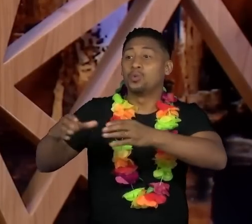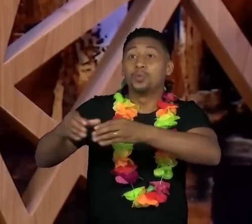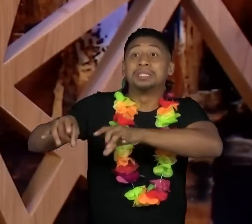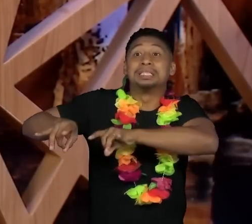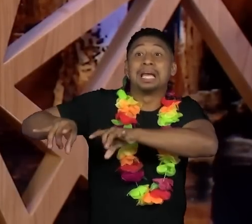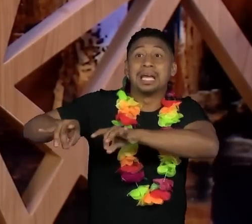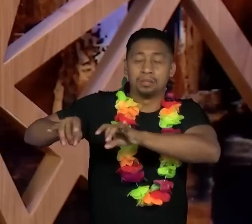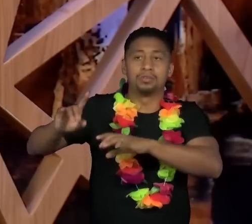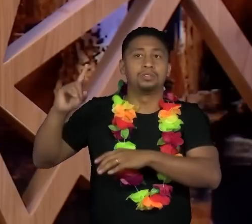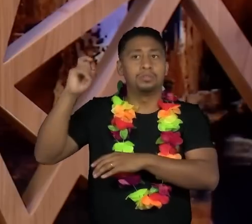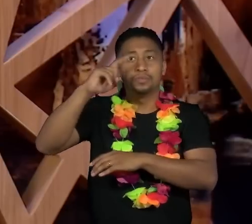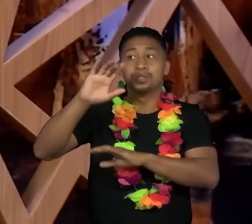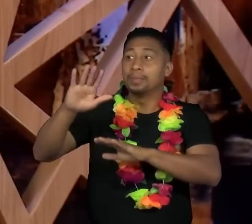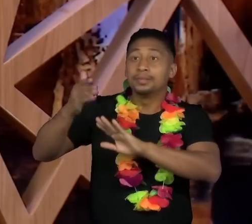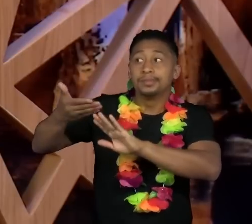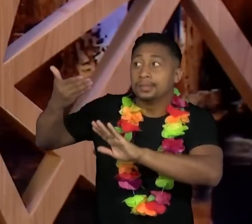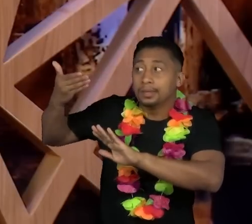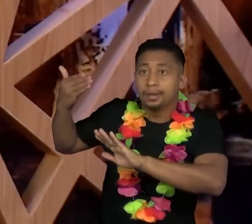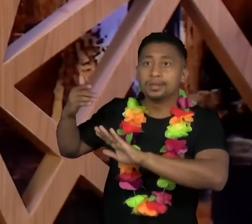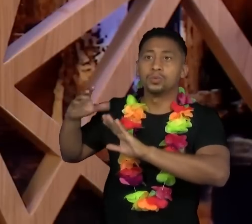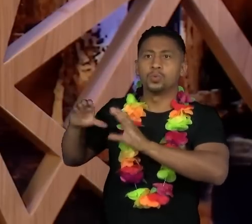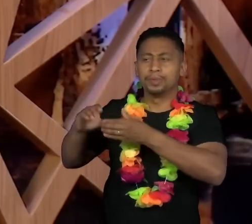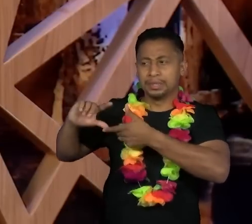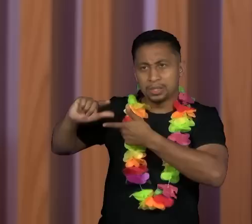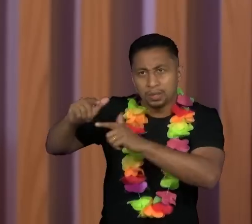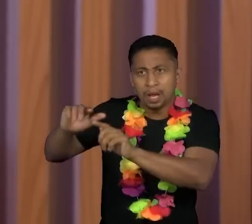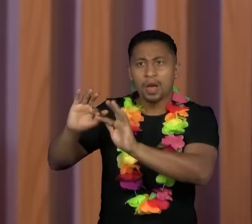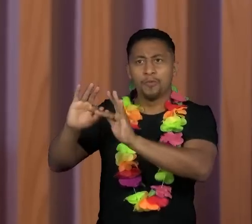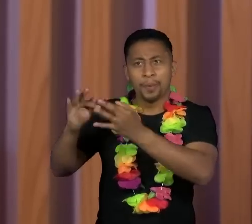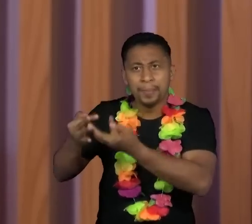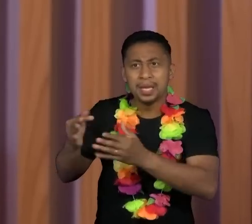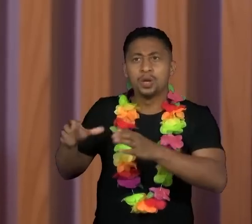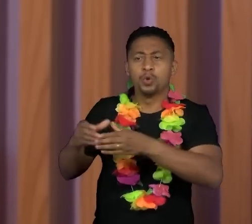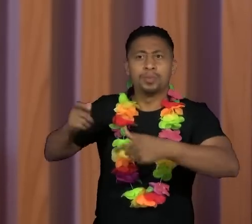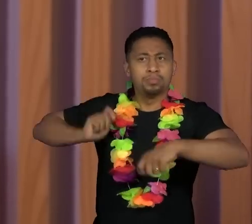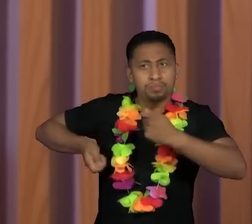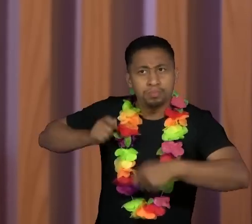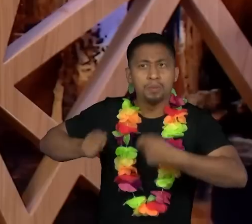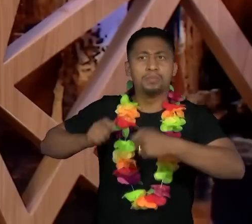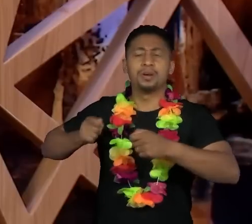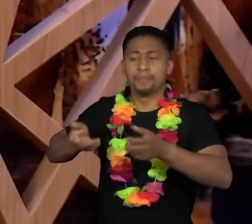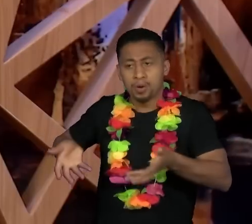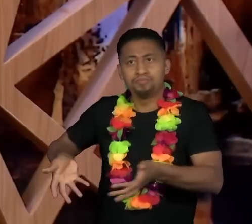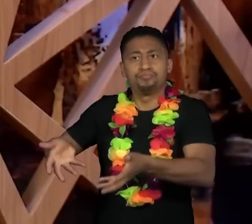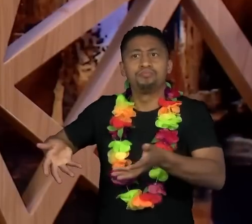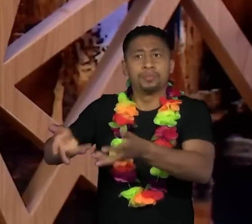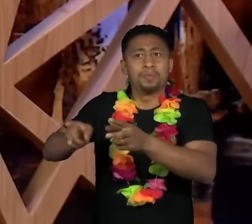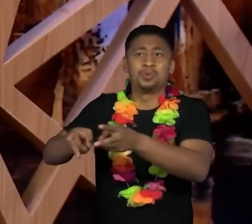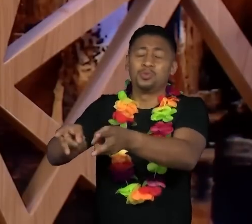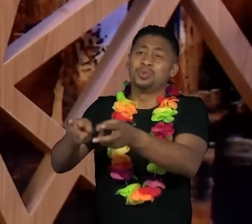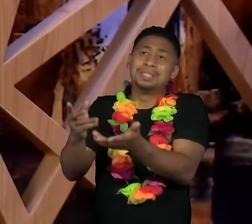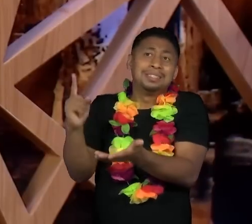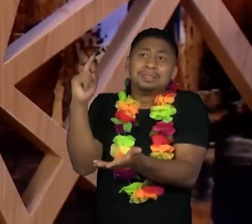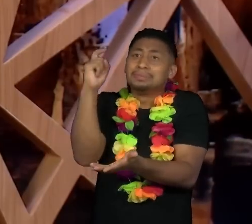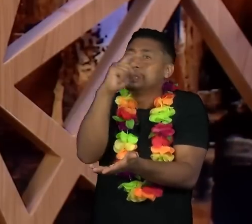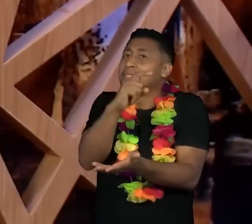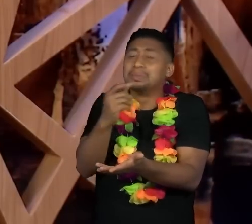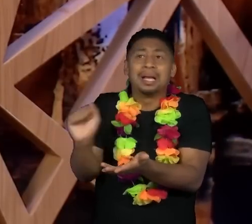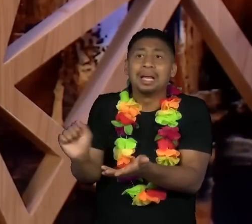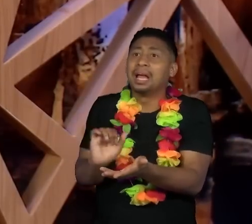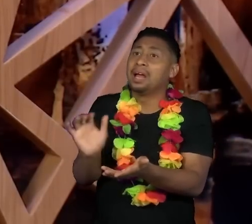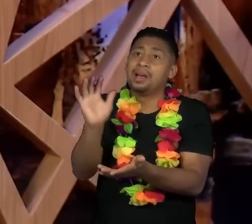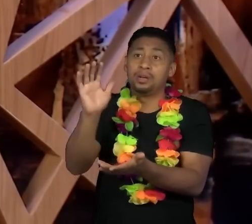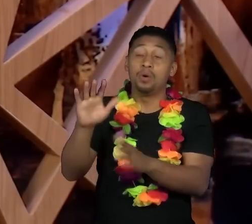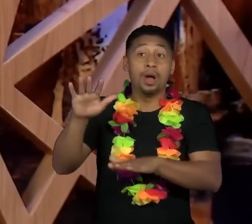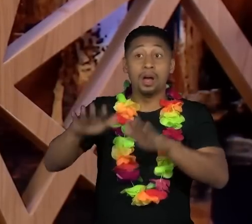Reverenciando o seu antepassado, seus ancestrais, sua velha guarda, sua bateria. Hoje, a ala de compositores, ela pode não ser da escola de